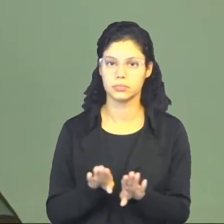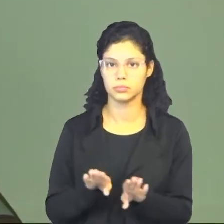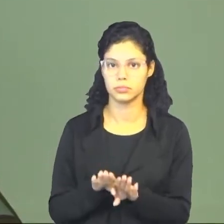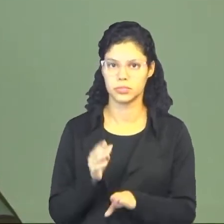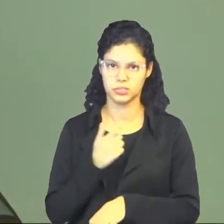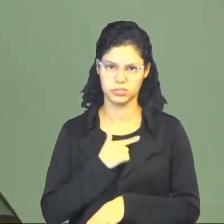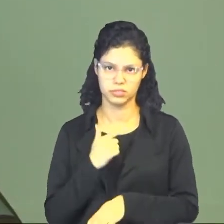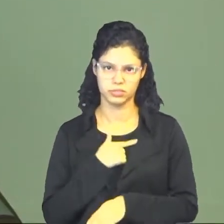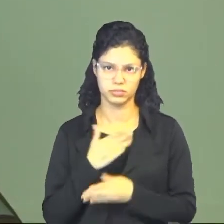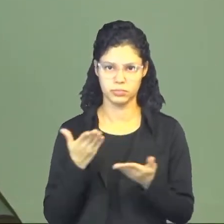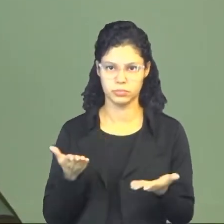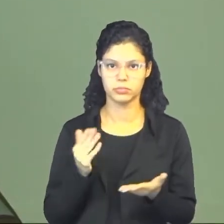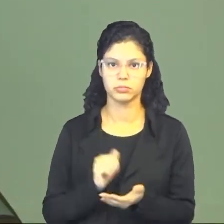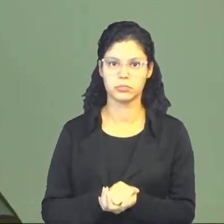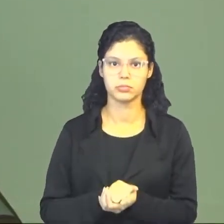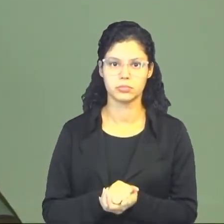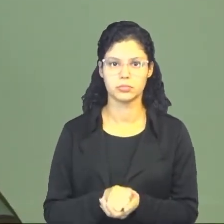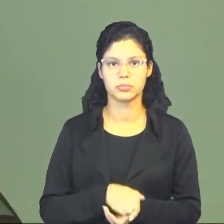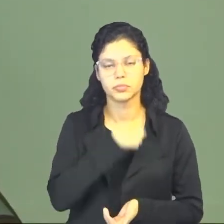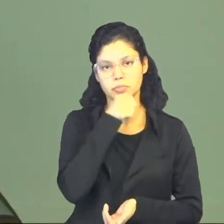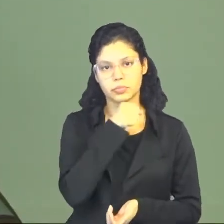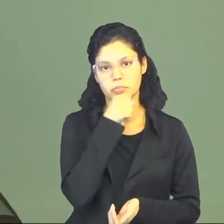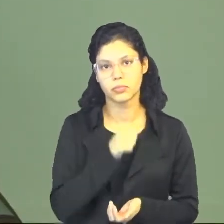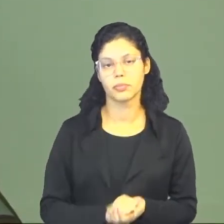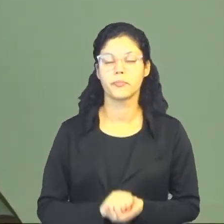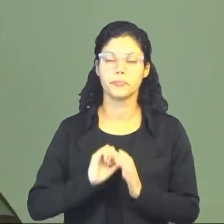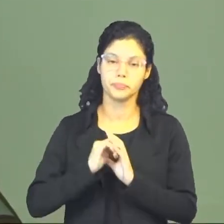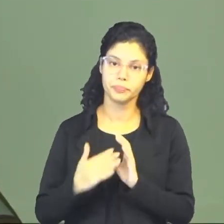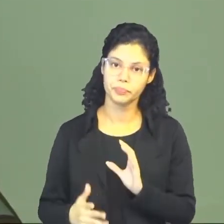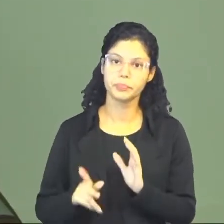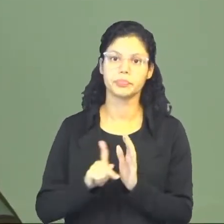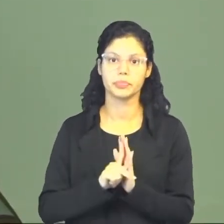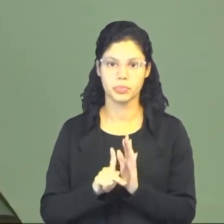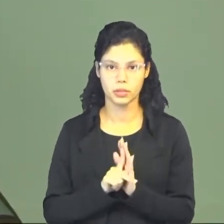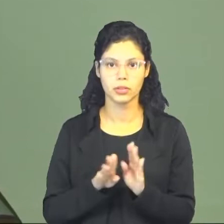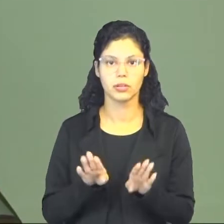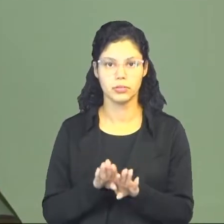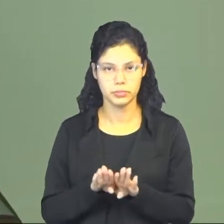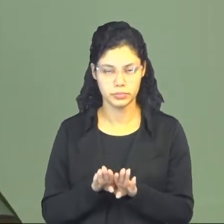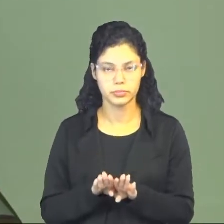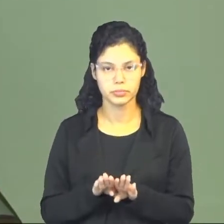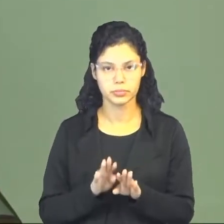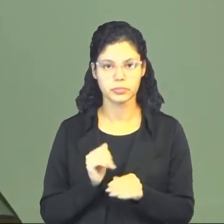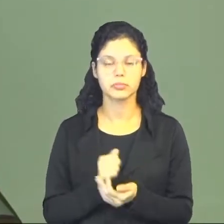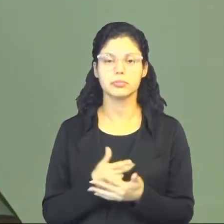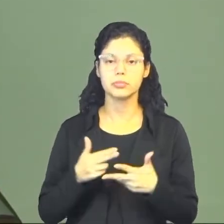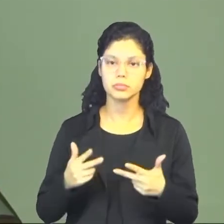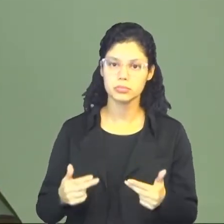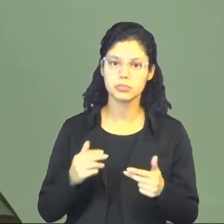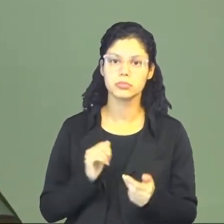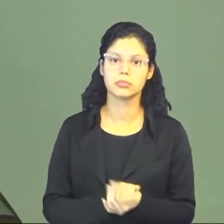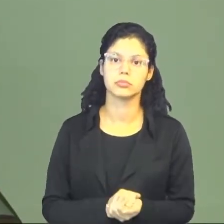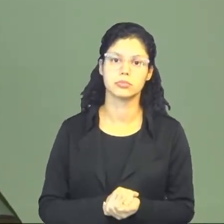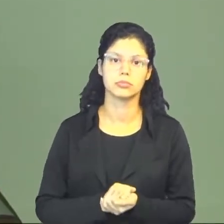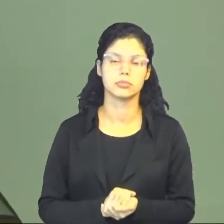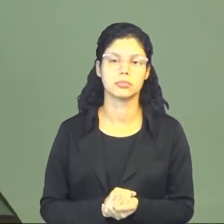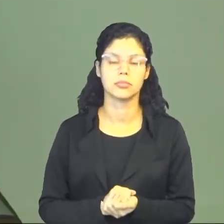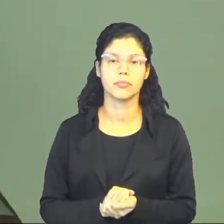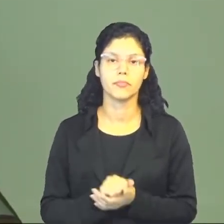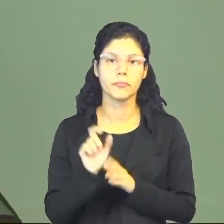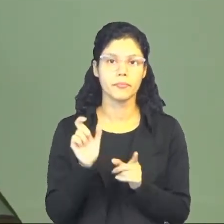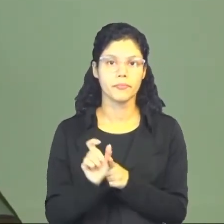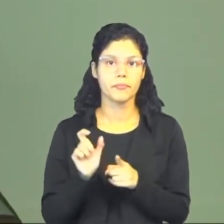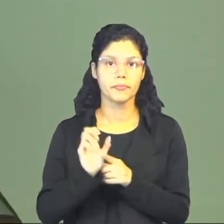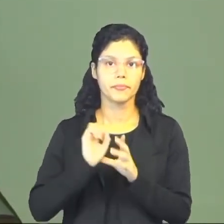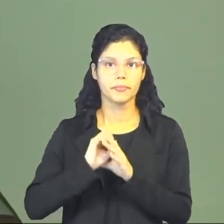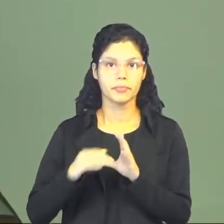ele feio né ele tá feio tá velho também tocar caracterizando esse objeto então adjetivos são é